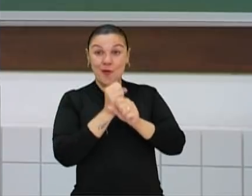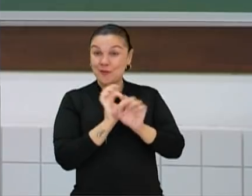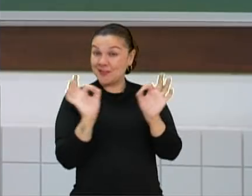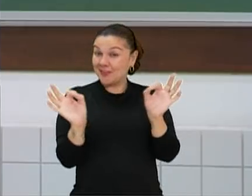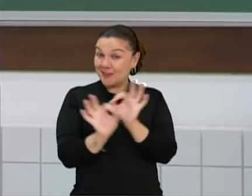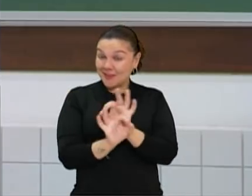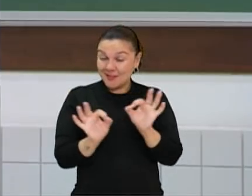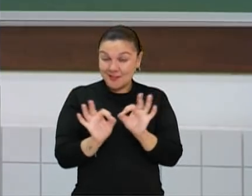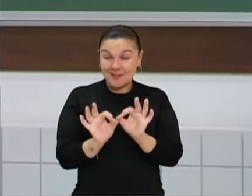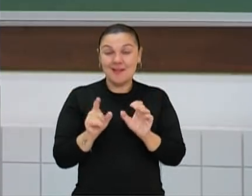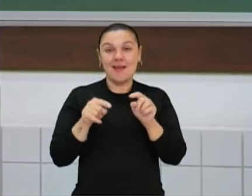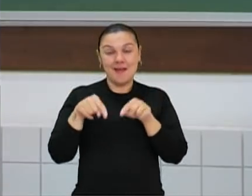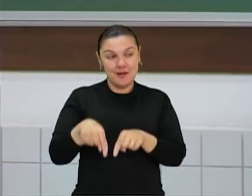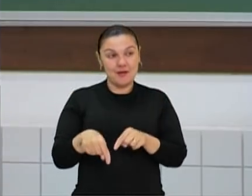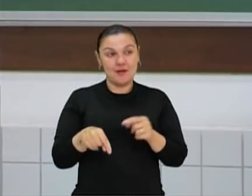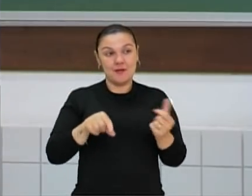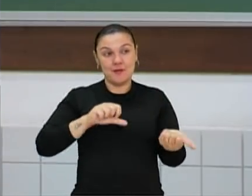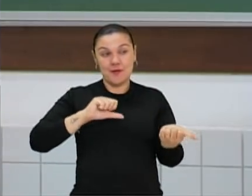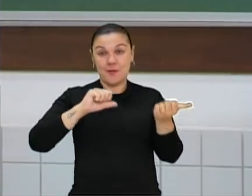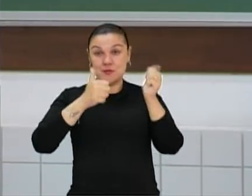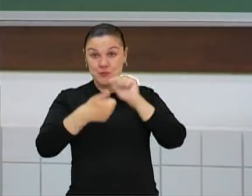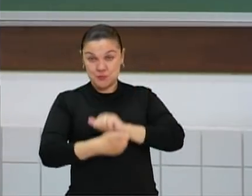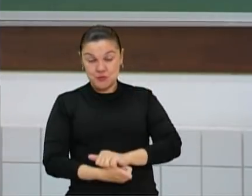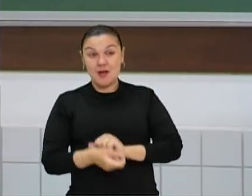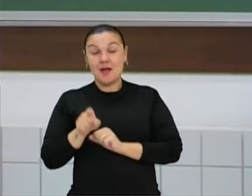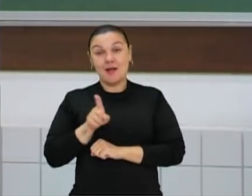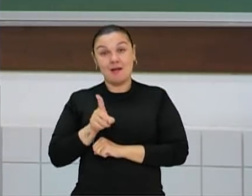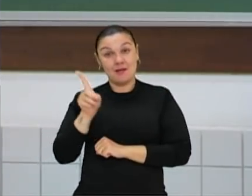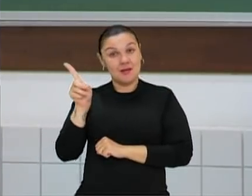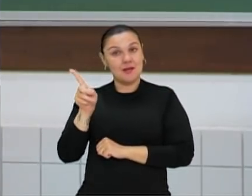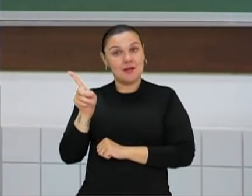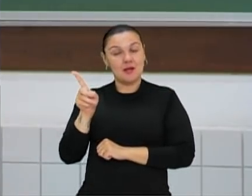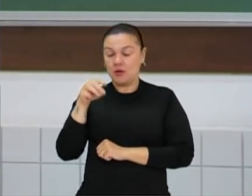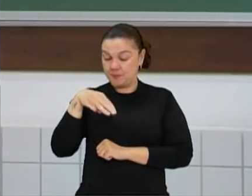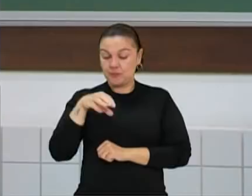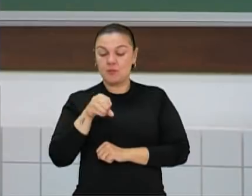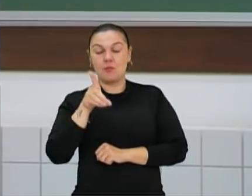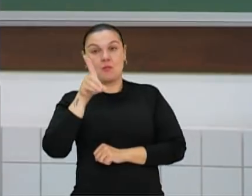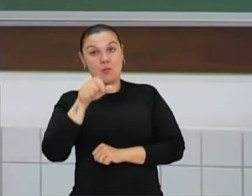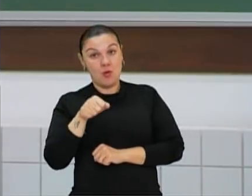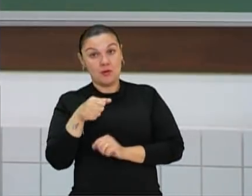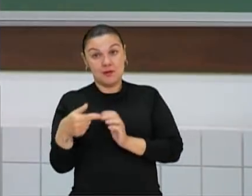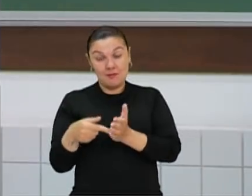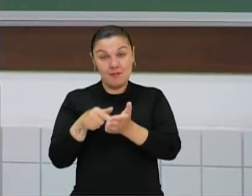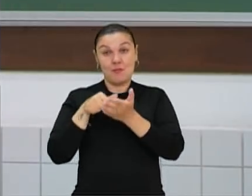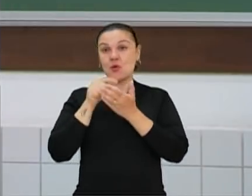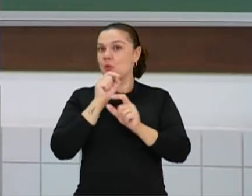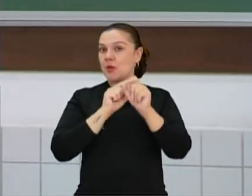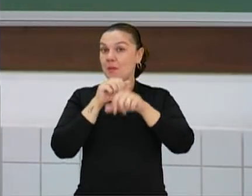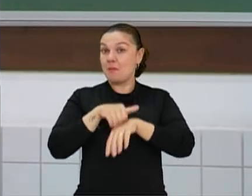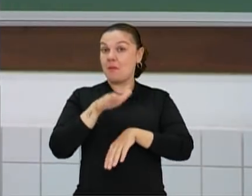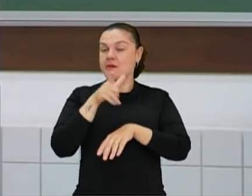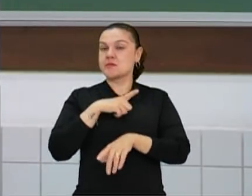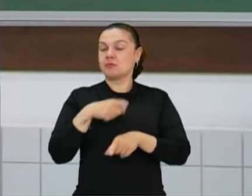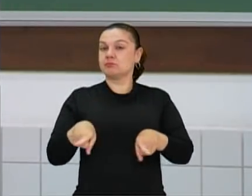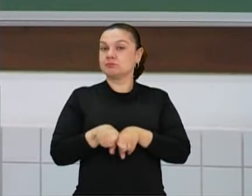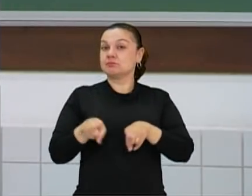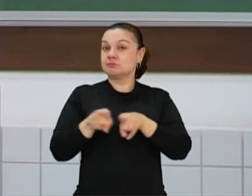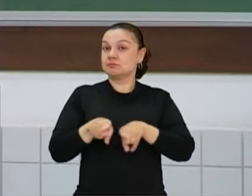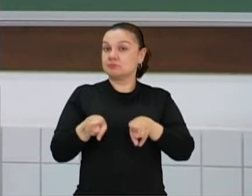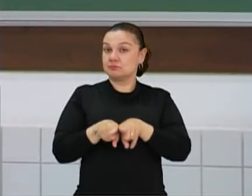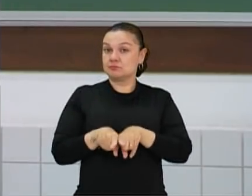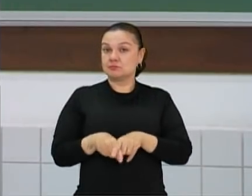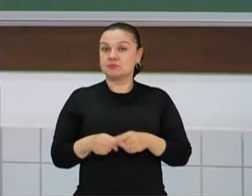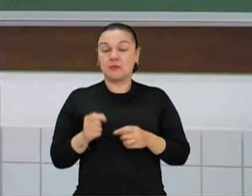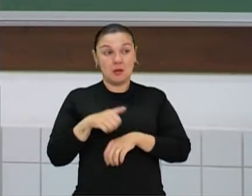cálculo. A média, eu troco todos os valores para um valor. E a média, a moda, ele vai me dizer qual o valor que mais apareceu,